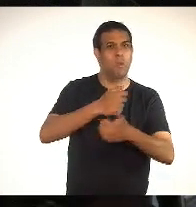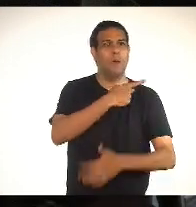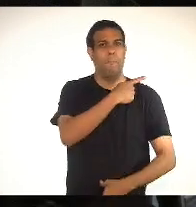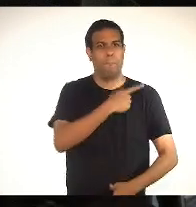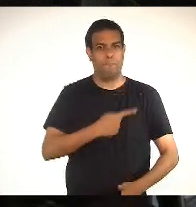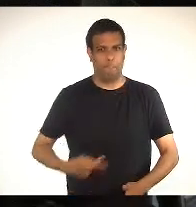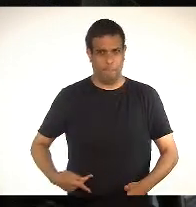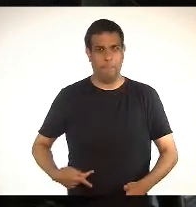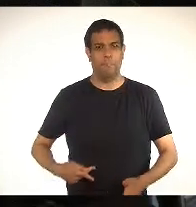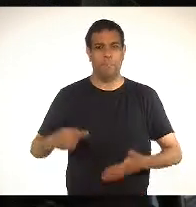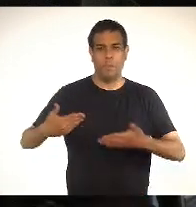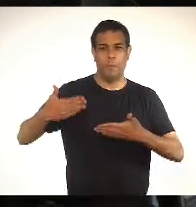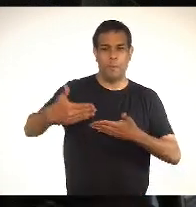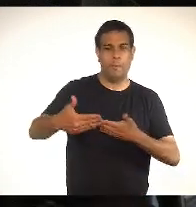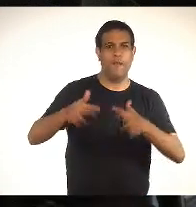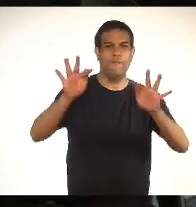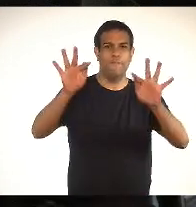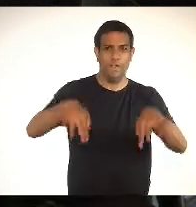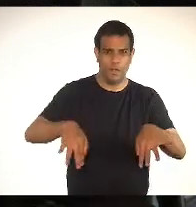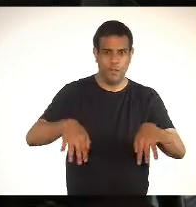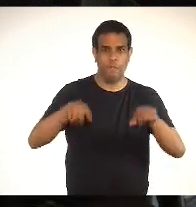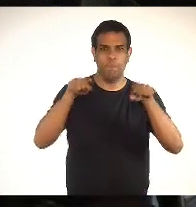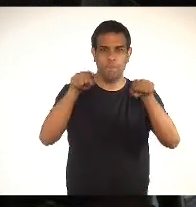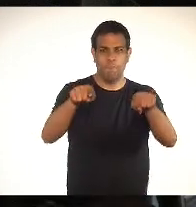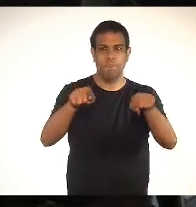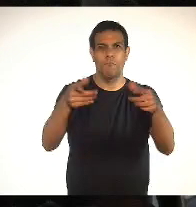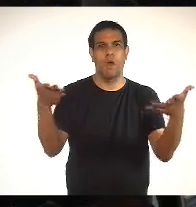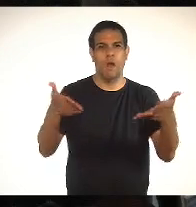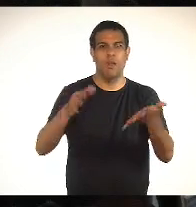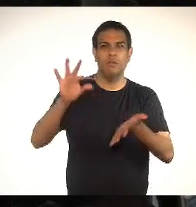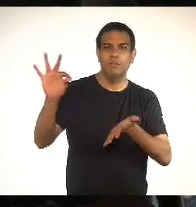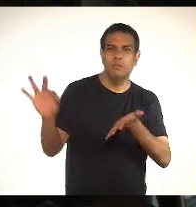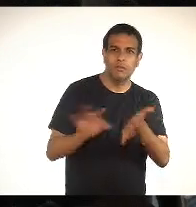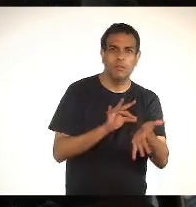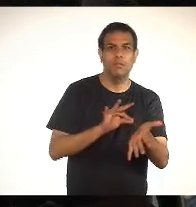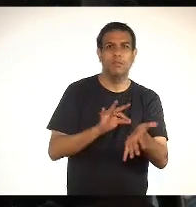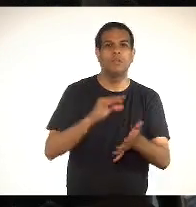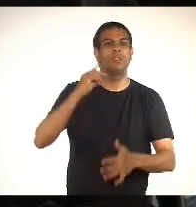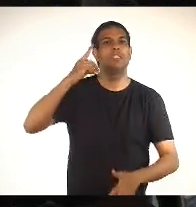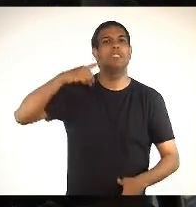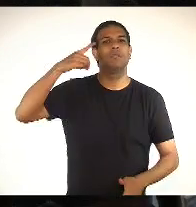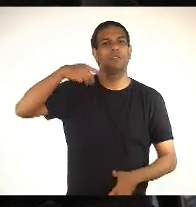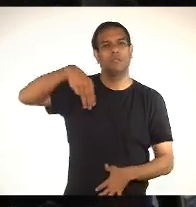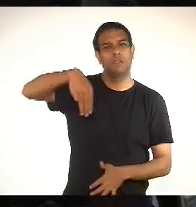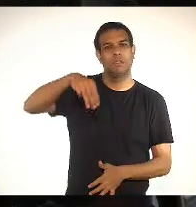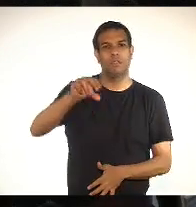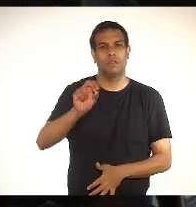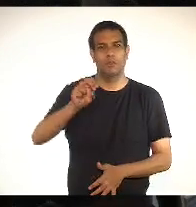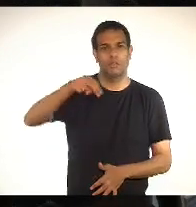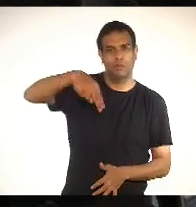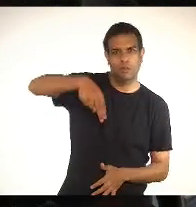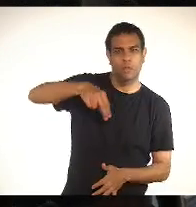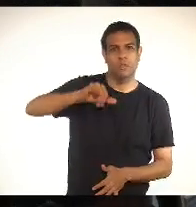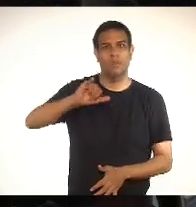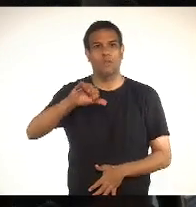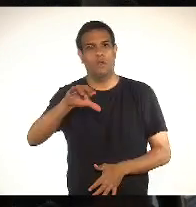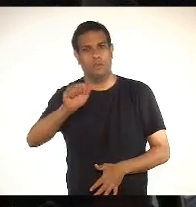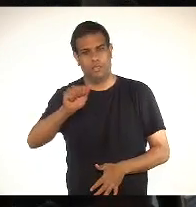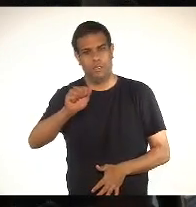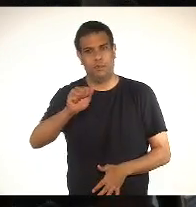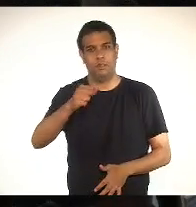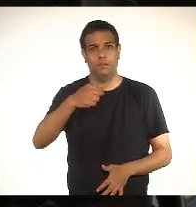aí o restante do expediente final. Então, a parlamentar inscrita a seguir é a deputada Mônica Francisco. E, por último, sou